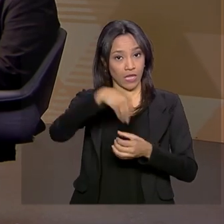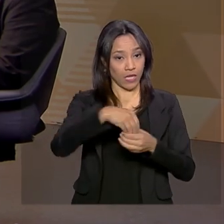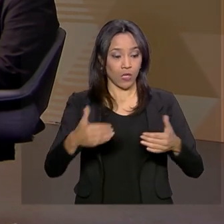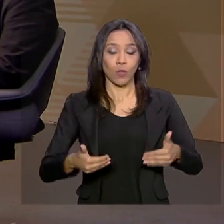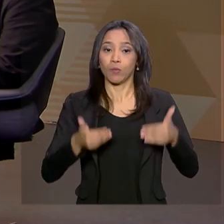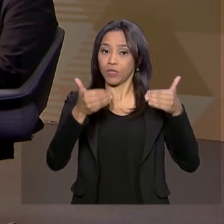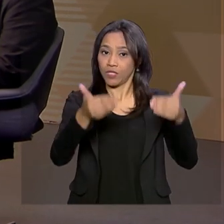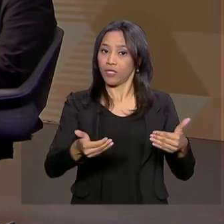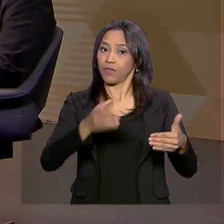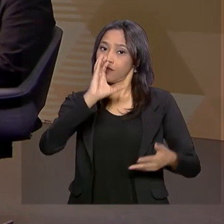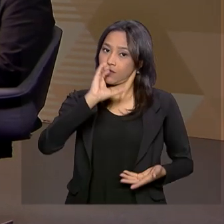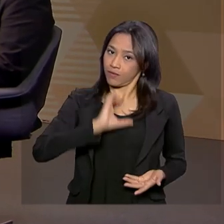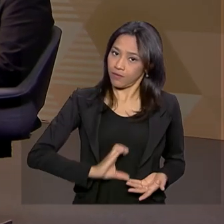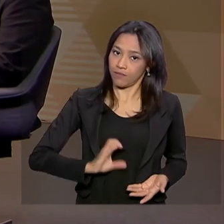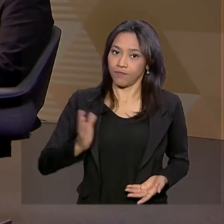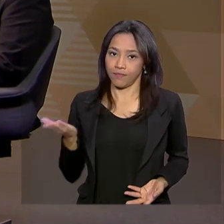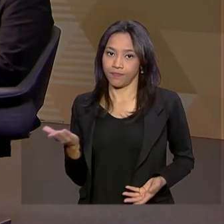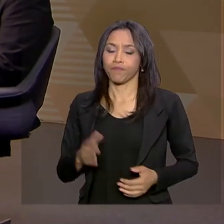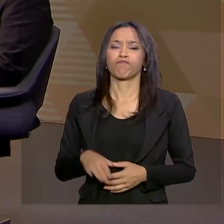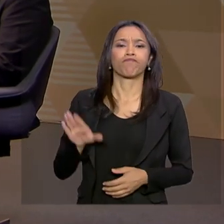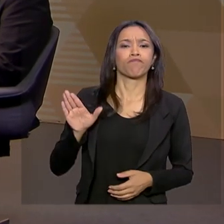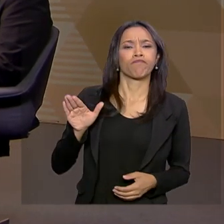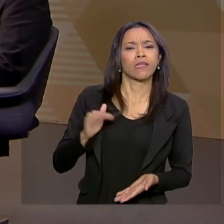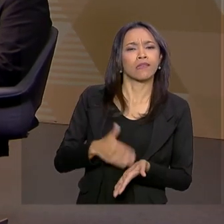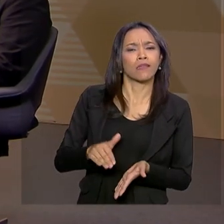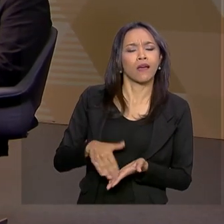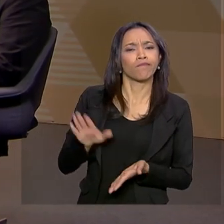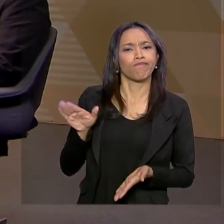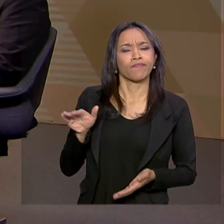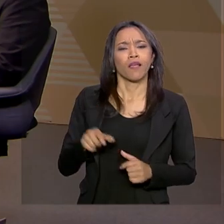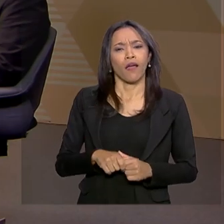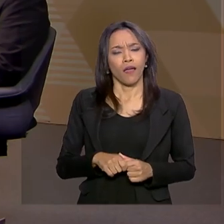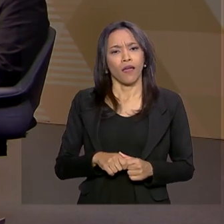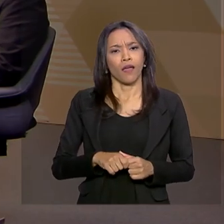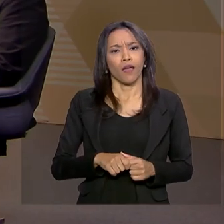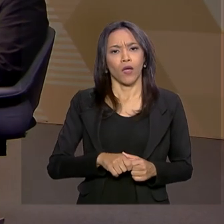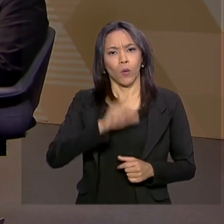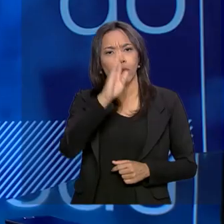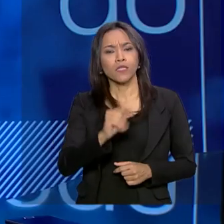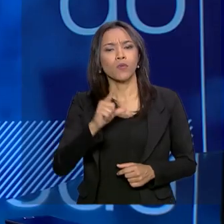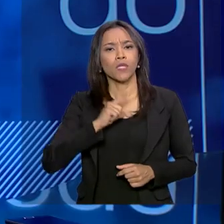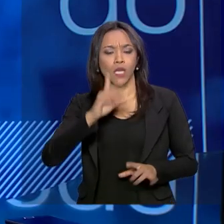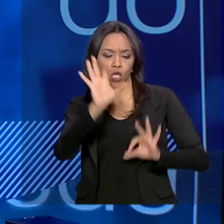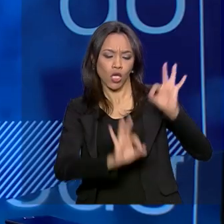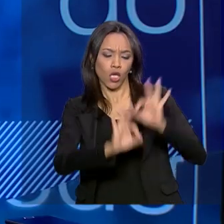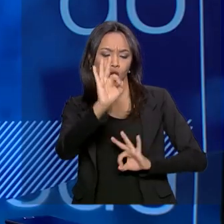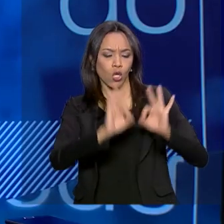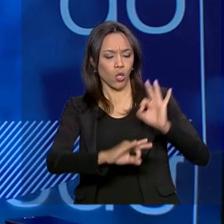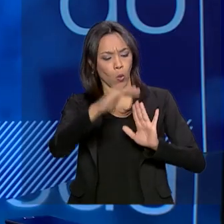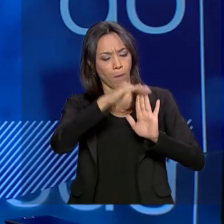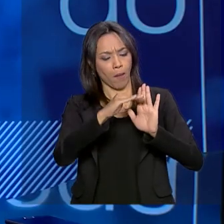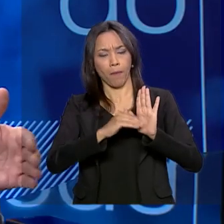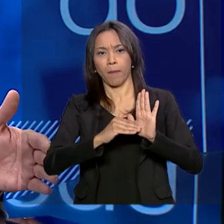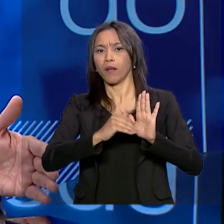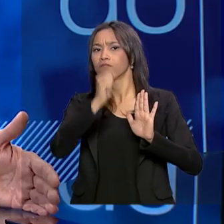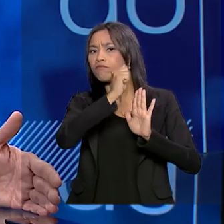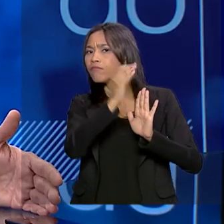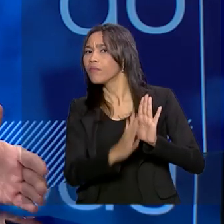Décio Brasil. Secretário, o país conta com o Plano Nacional do Desporto.